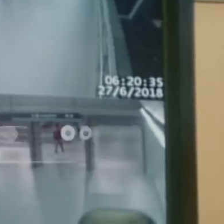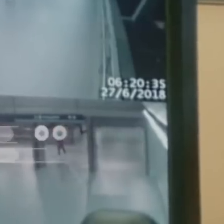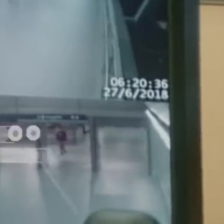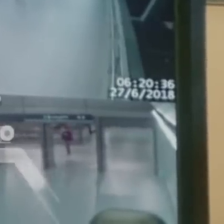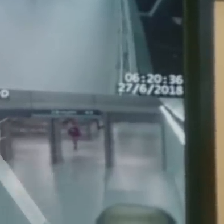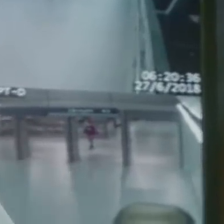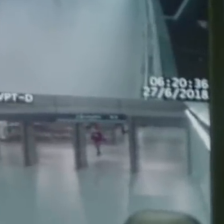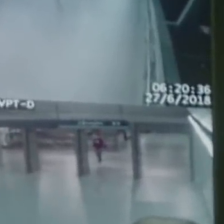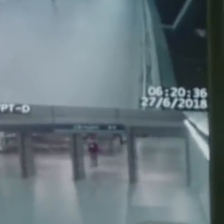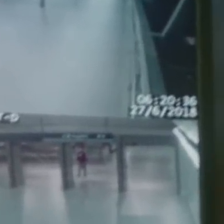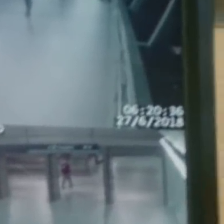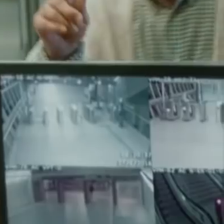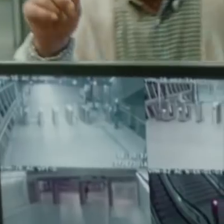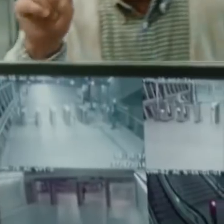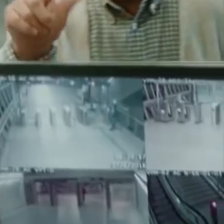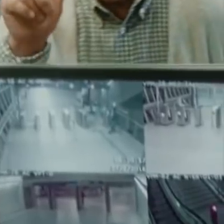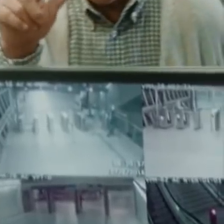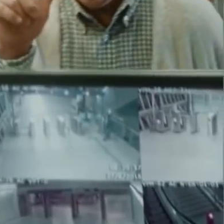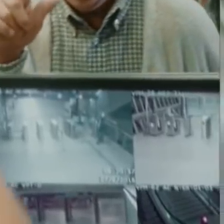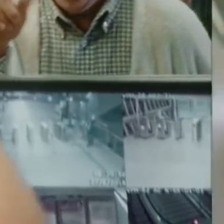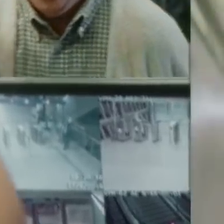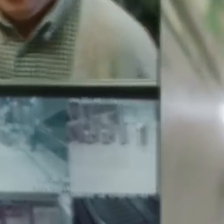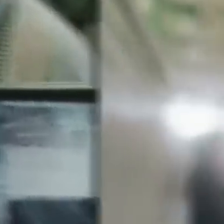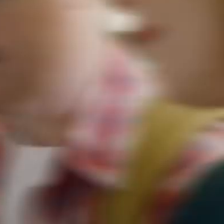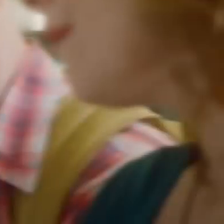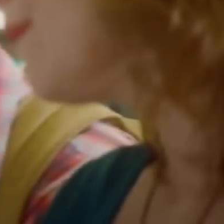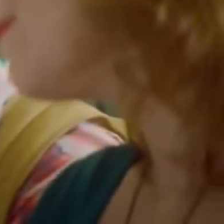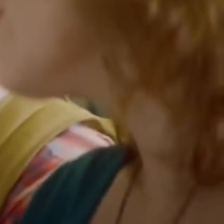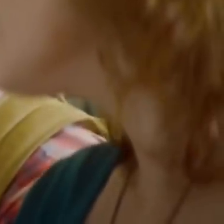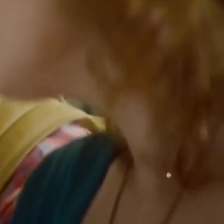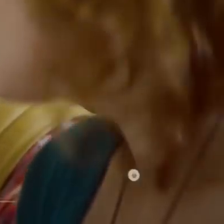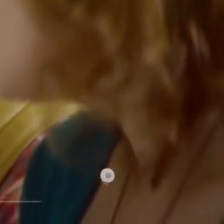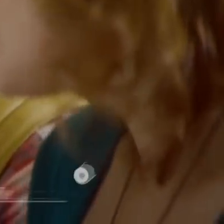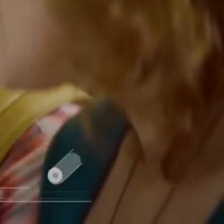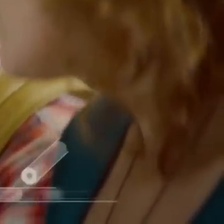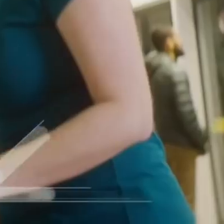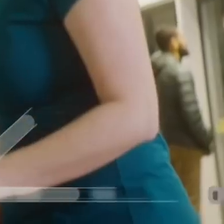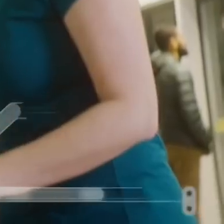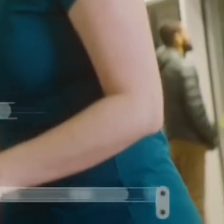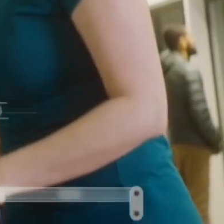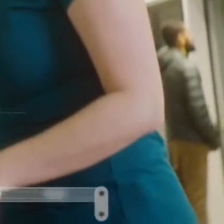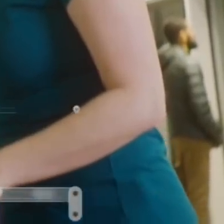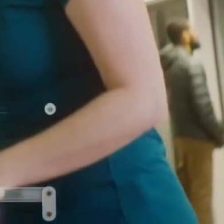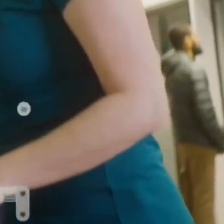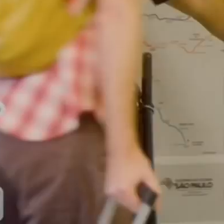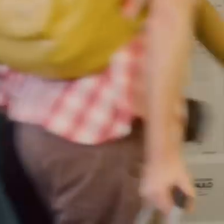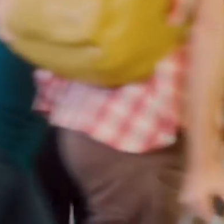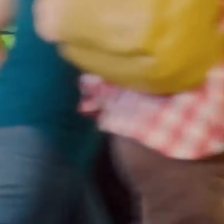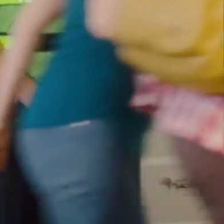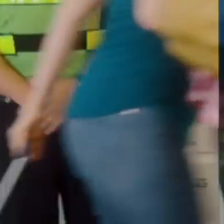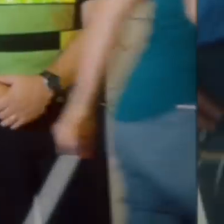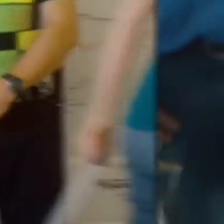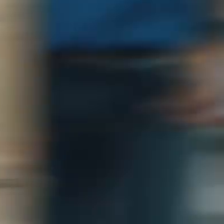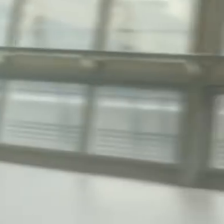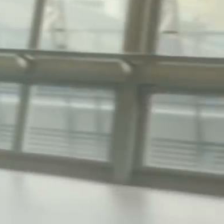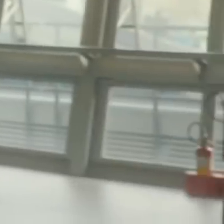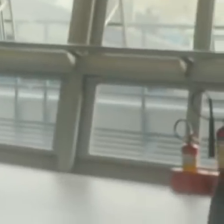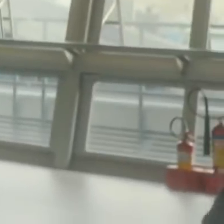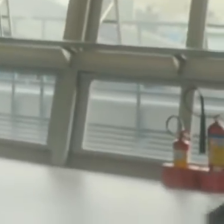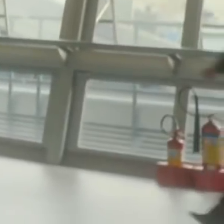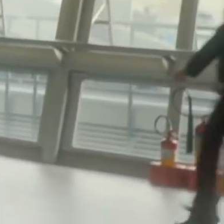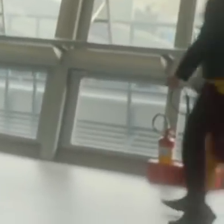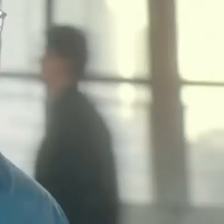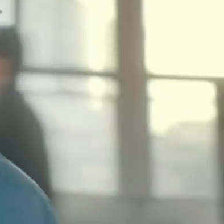escola, encontrar as pessoas, seguir em frente. Enquanto você vai e vem, estamos sempre por